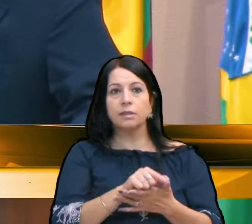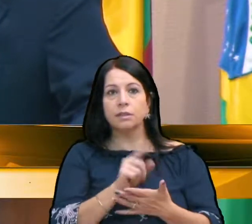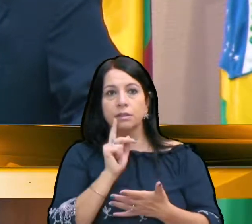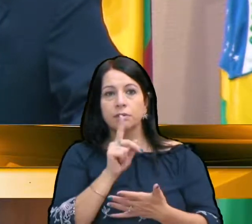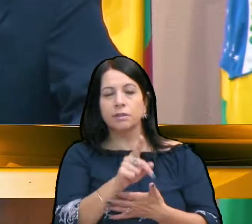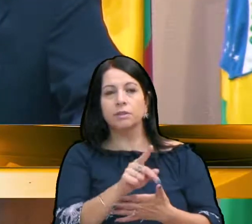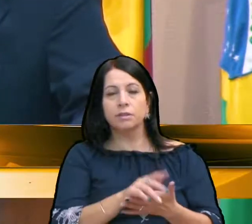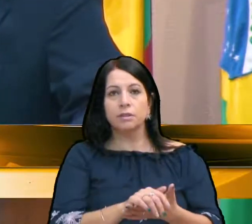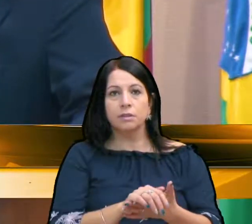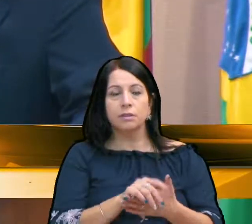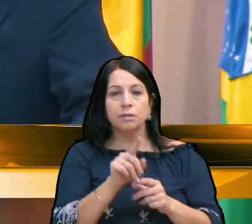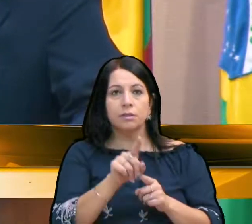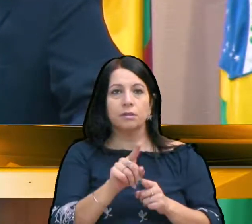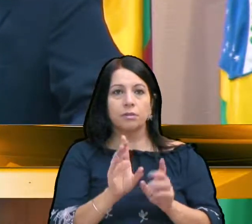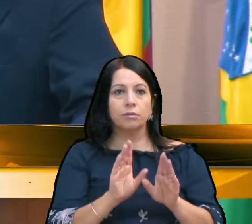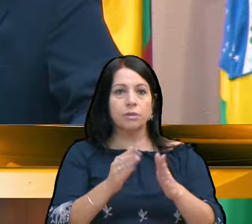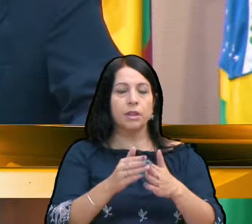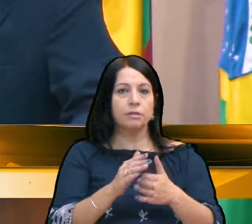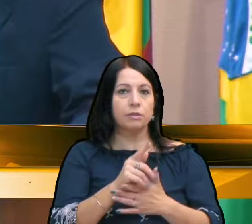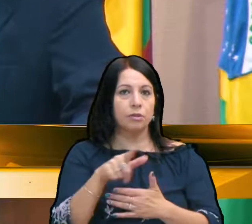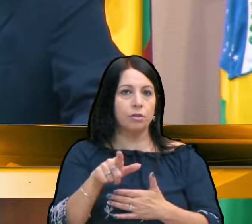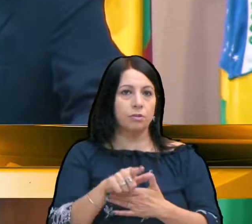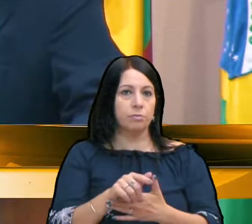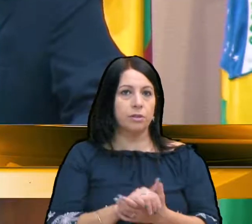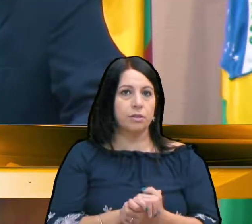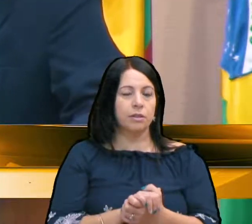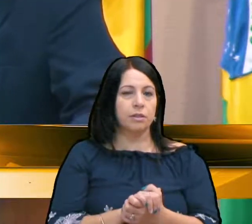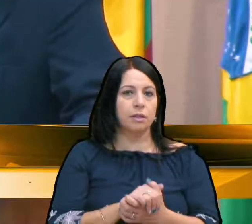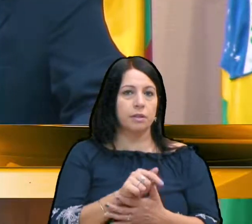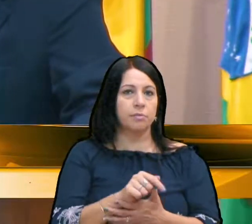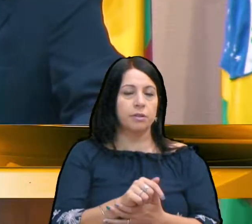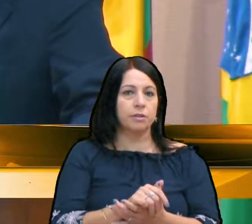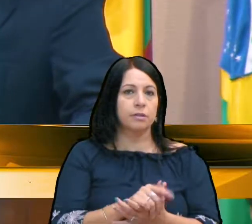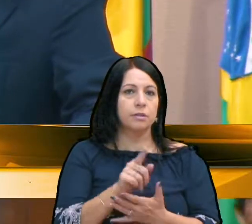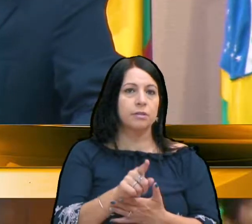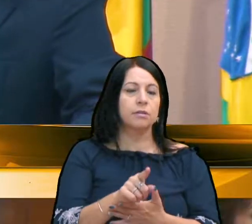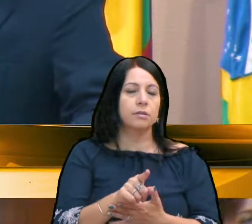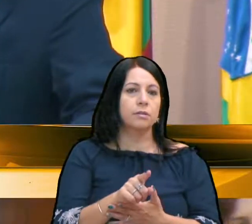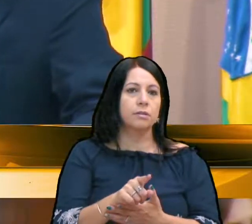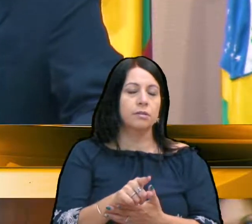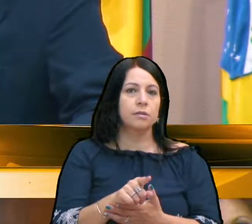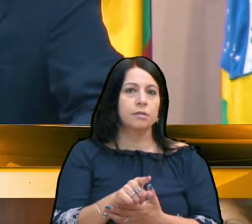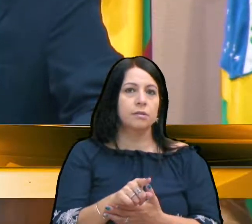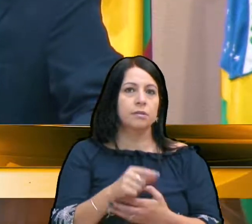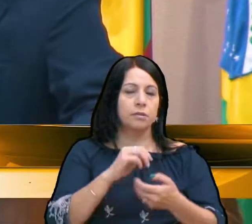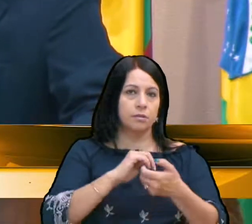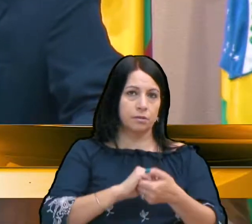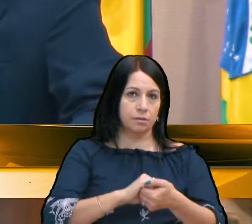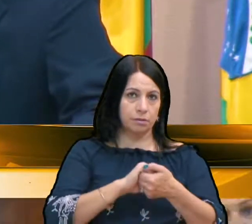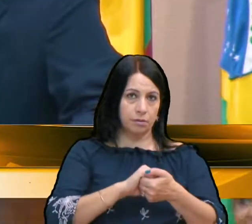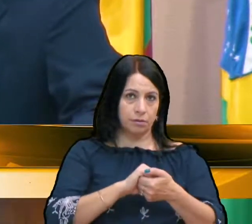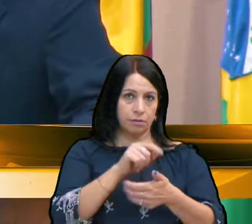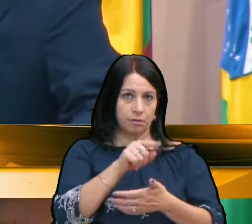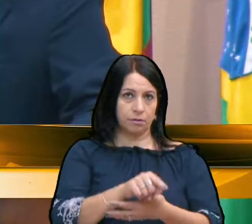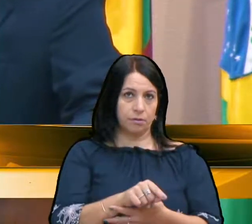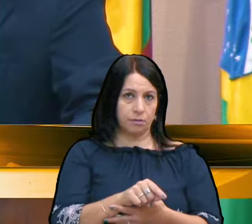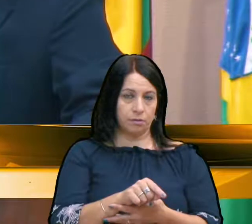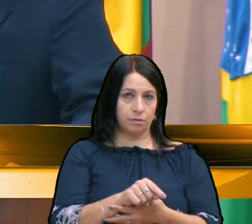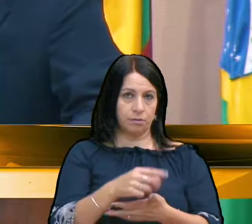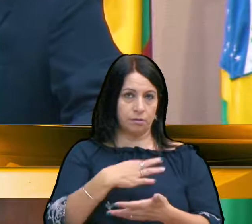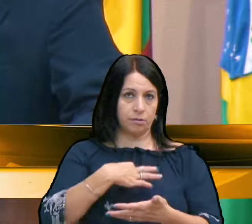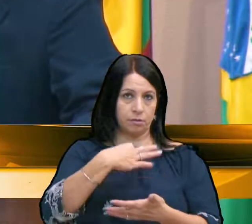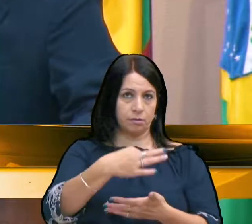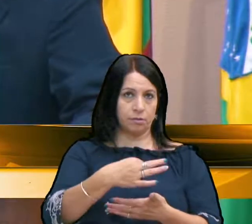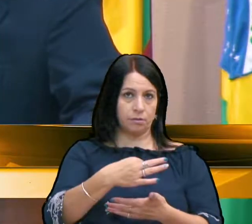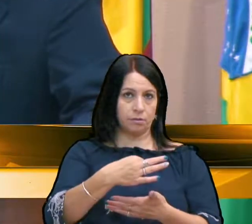antemão meu colega do fórum, que é o coordenador de juventude aqui de Caxias, o Lucas Guarneri. Cumprimentar as candidatas,